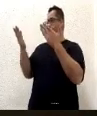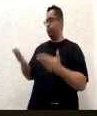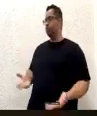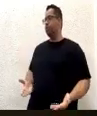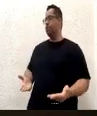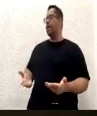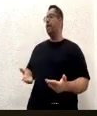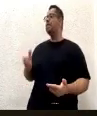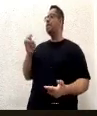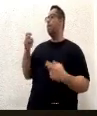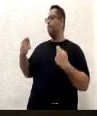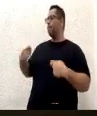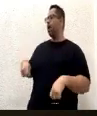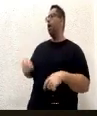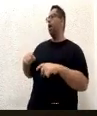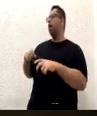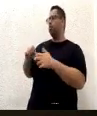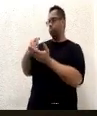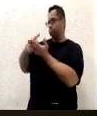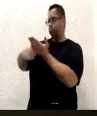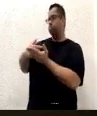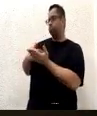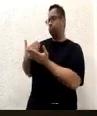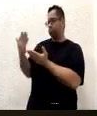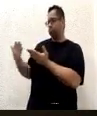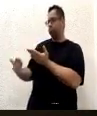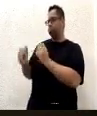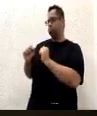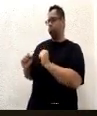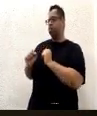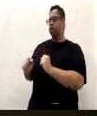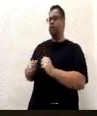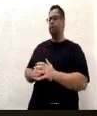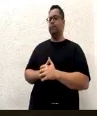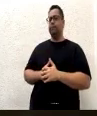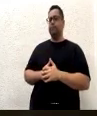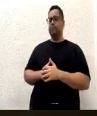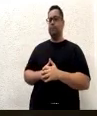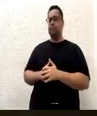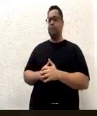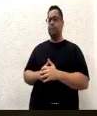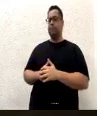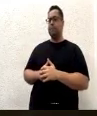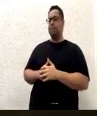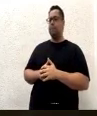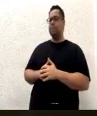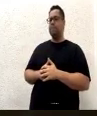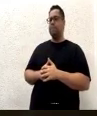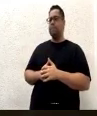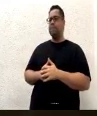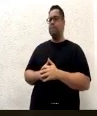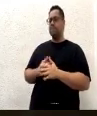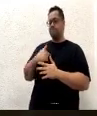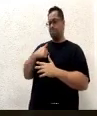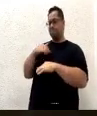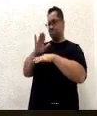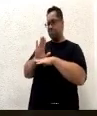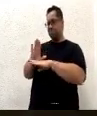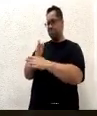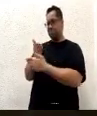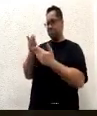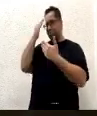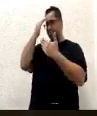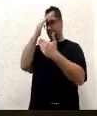precisar, a gente coloca o meu gabinete à disposição para qualquer coisa que possa agregar o trabalho de vocês. Obrigado,